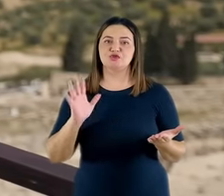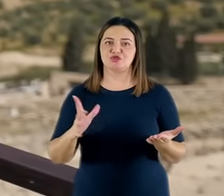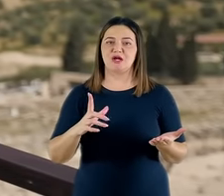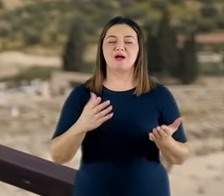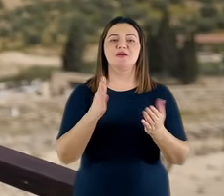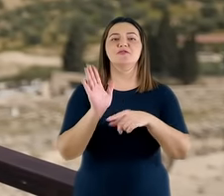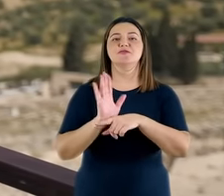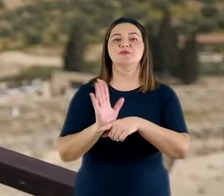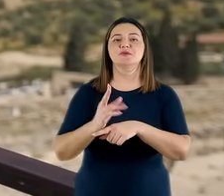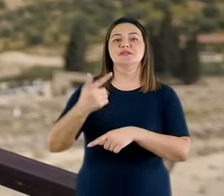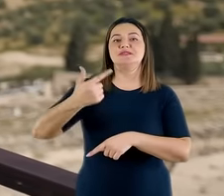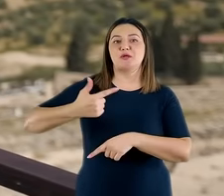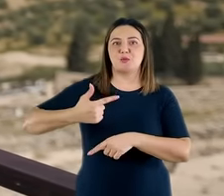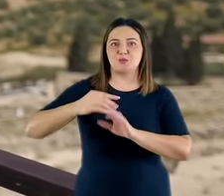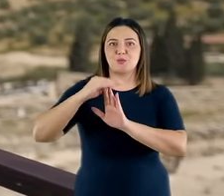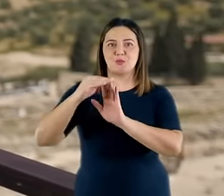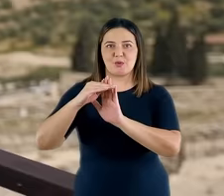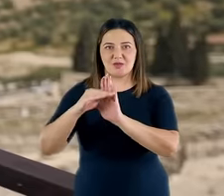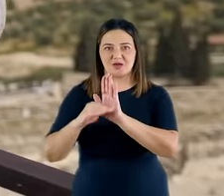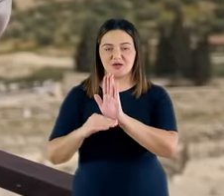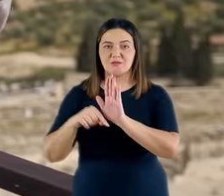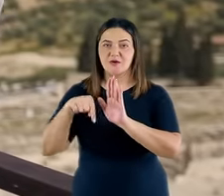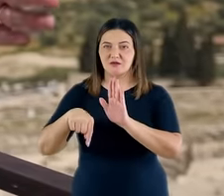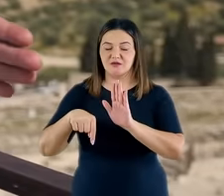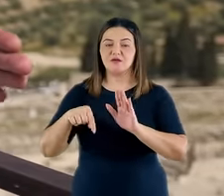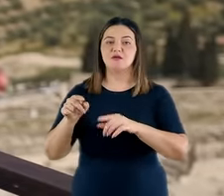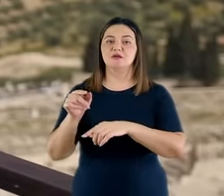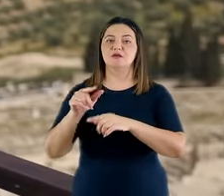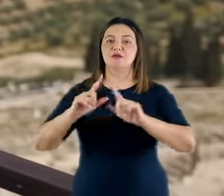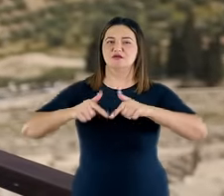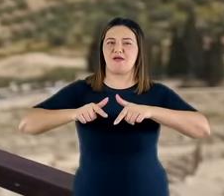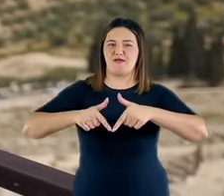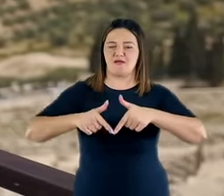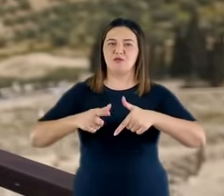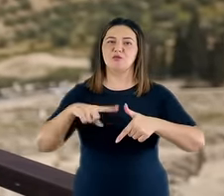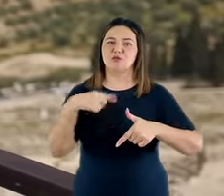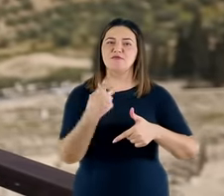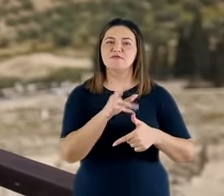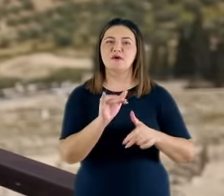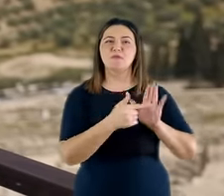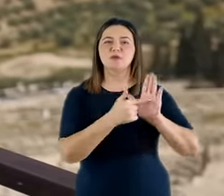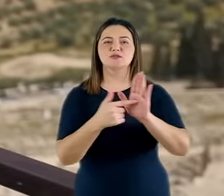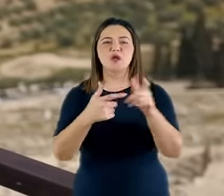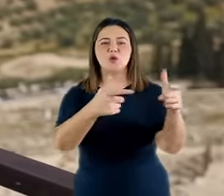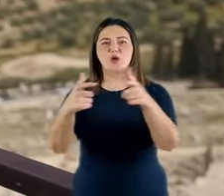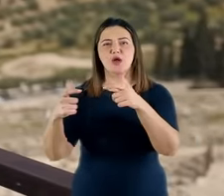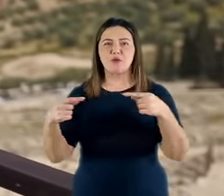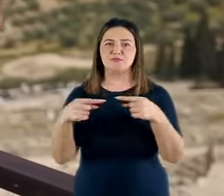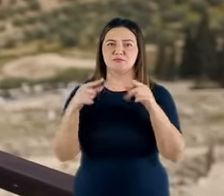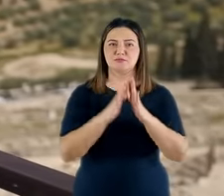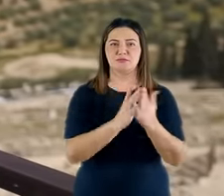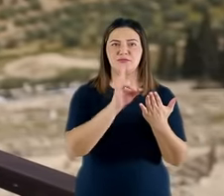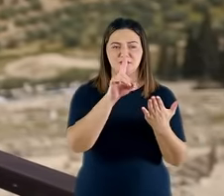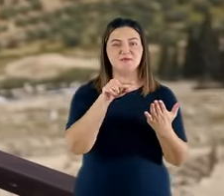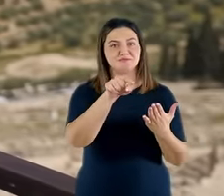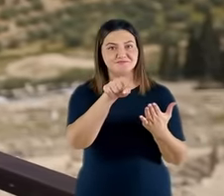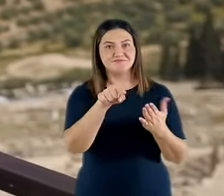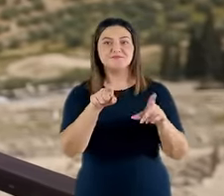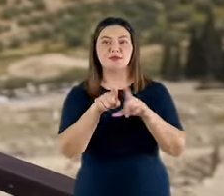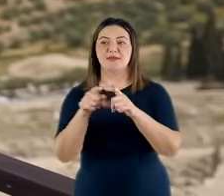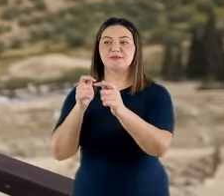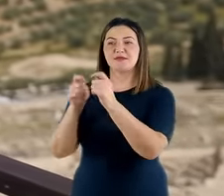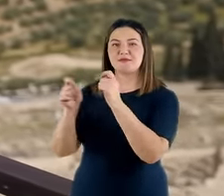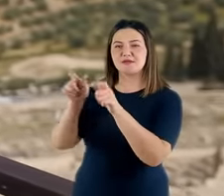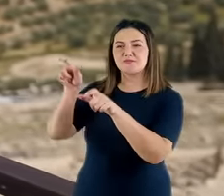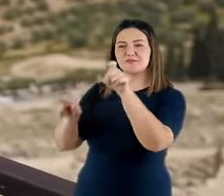no segundo programa da nossa série especial gravada aqui em Israel, onde vamos mostrar muitos locais relacionados à história bíblica para você.